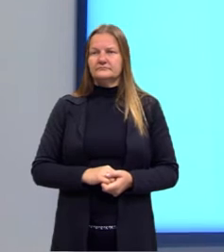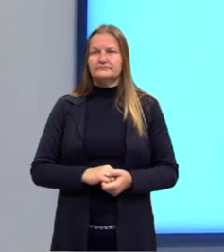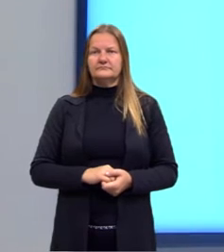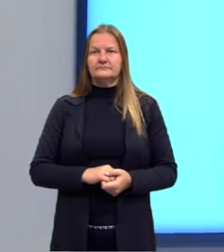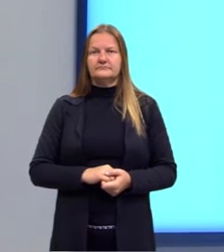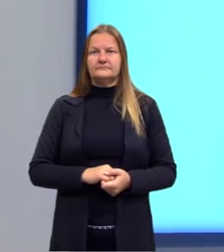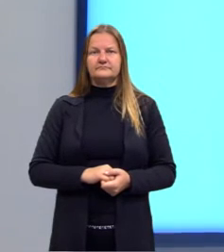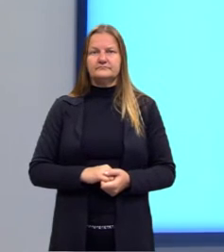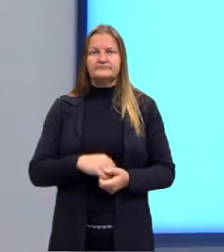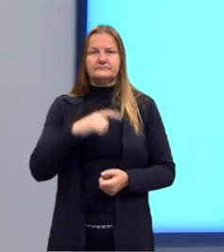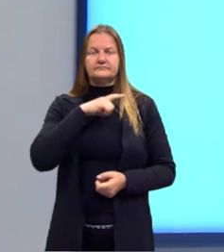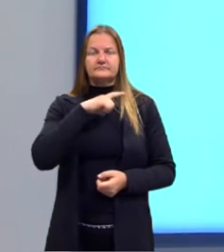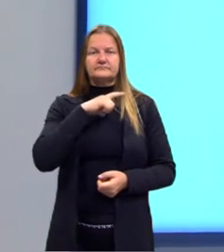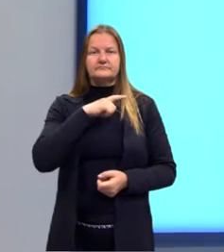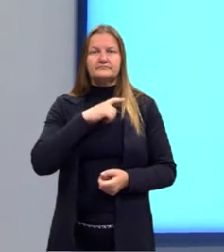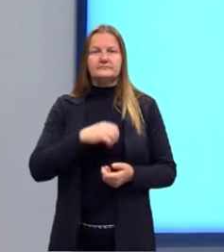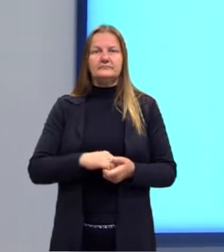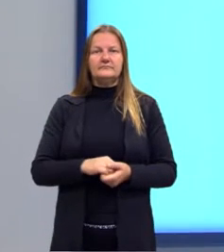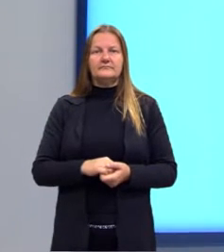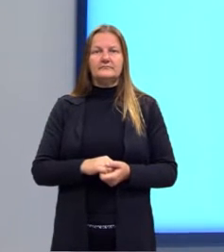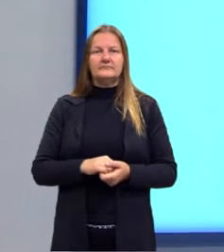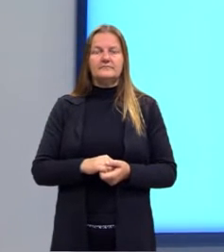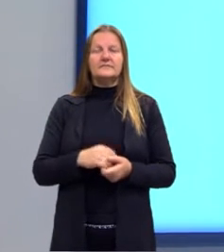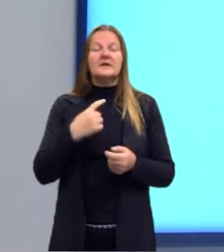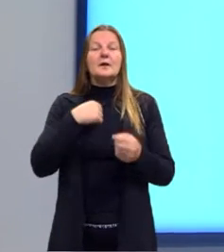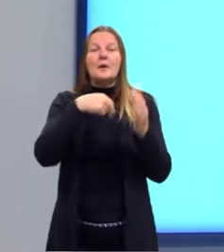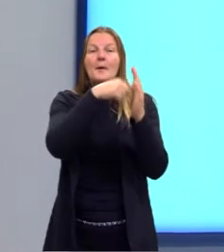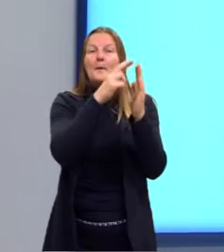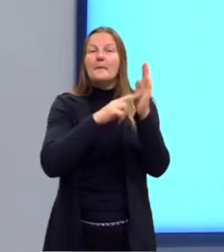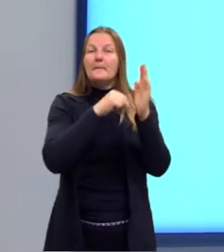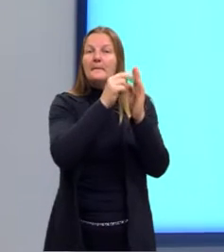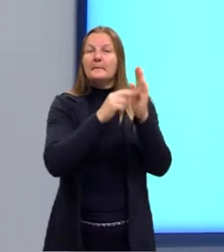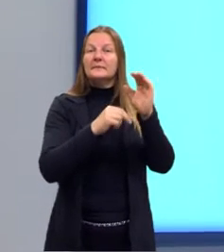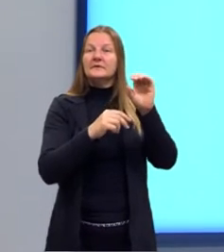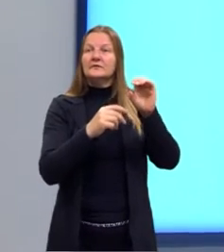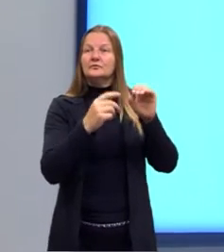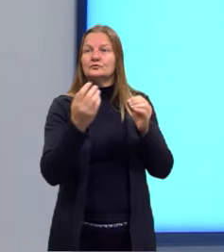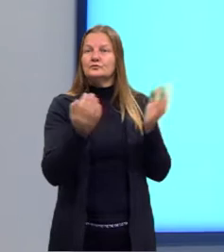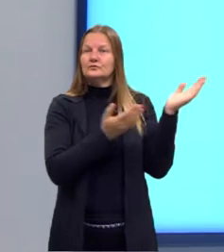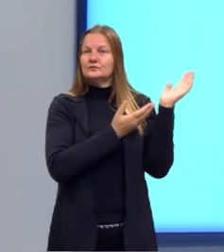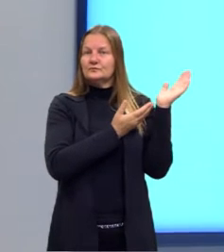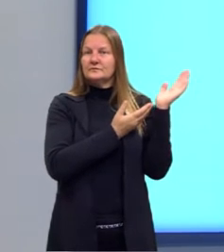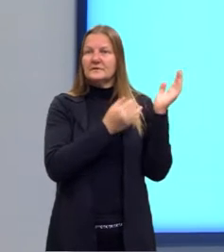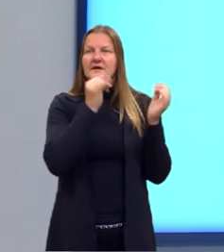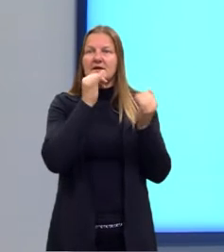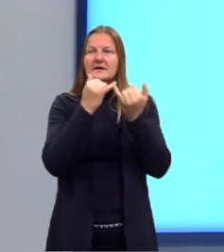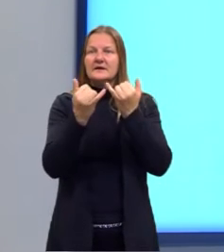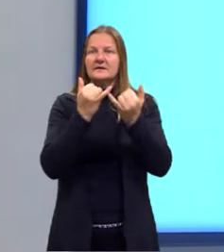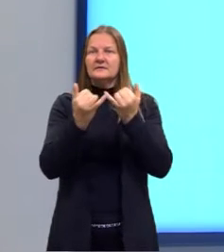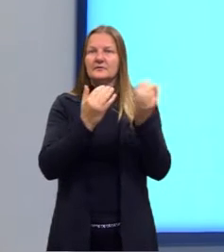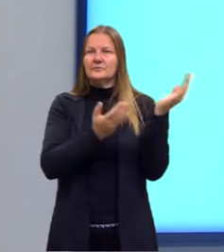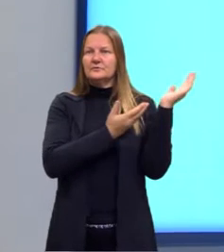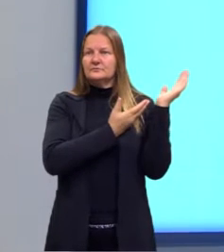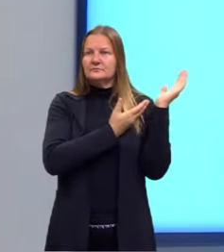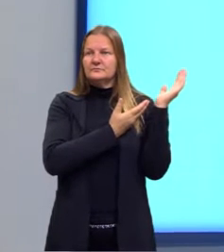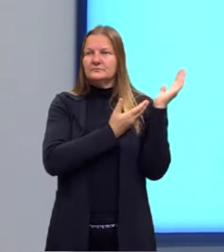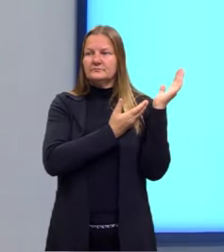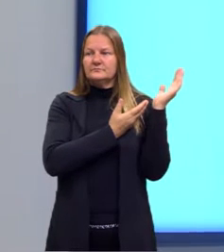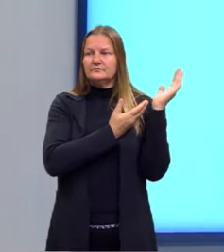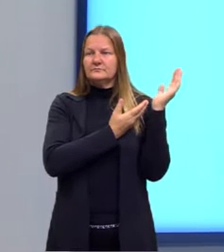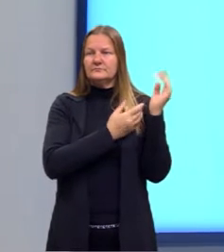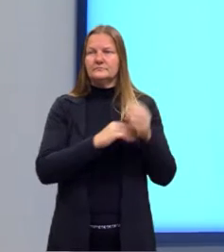né então os indivíduos pintados aqui nesse caso nesses casos aqui ó